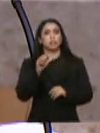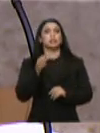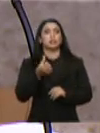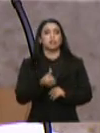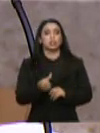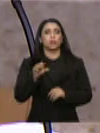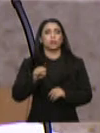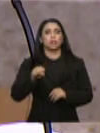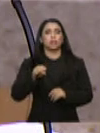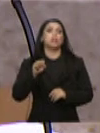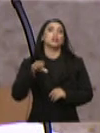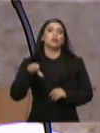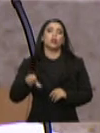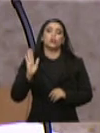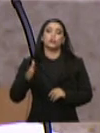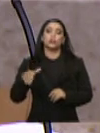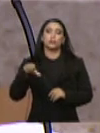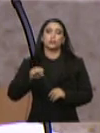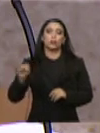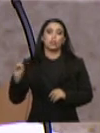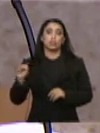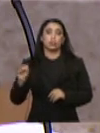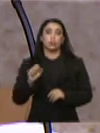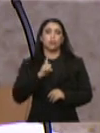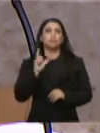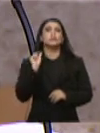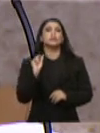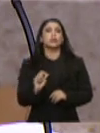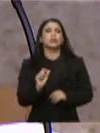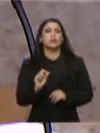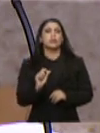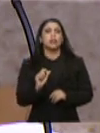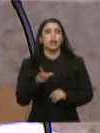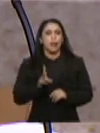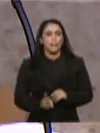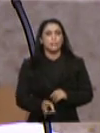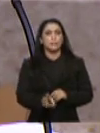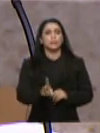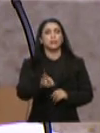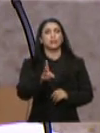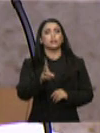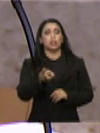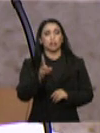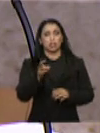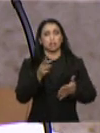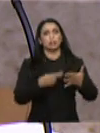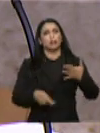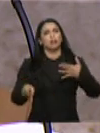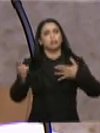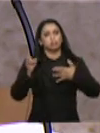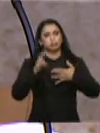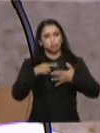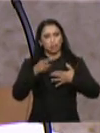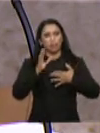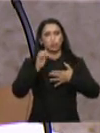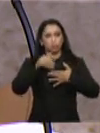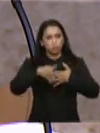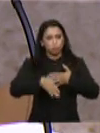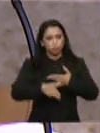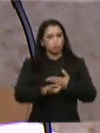7.689, de 1988, se impunha a prevalência da coisa julgada formada em favor do